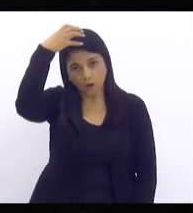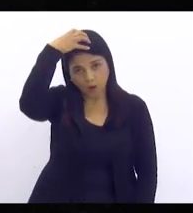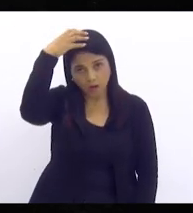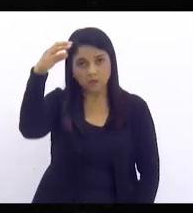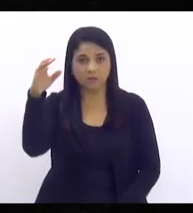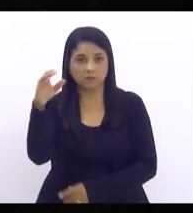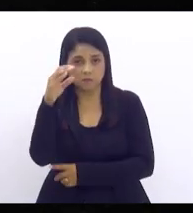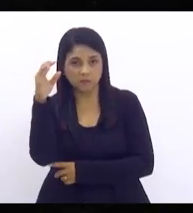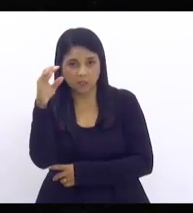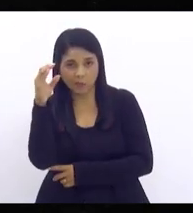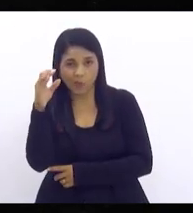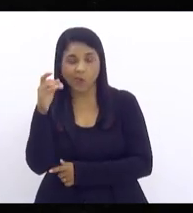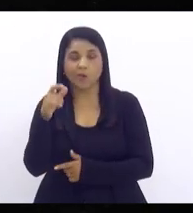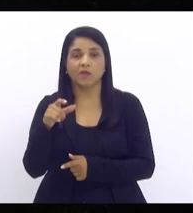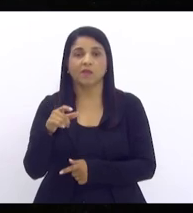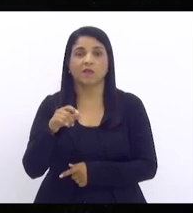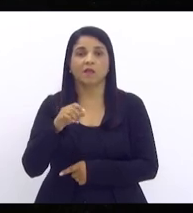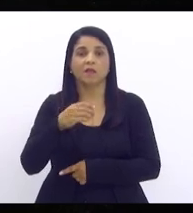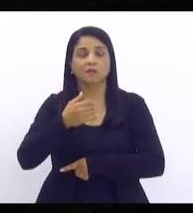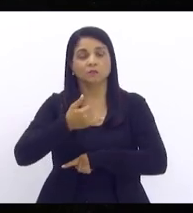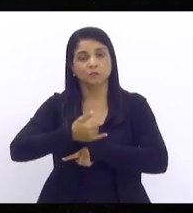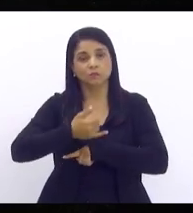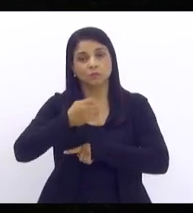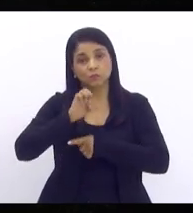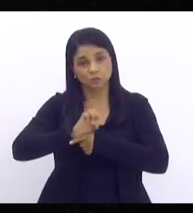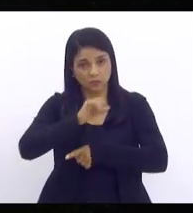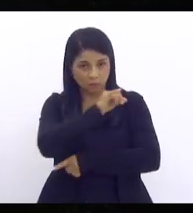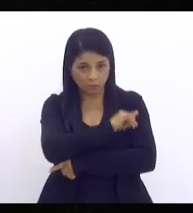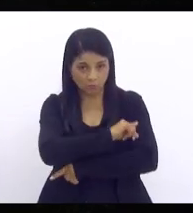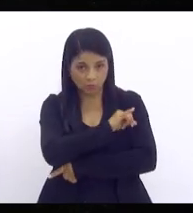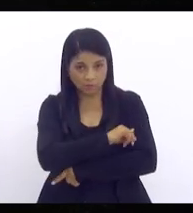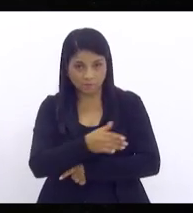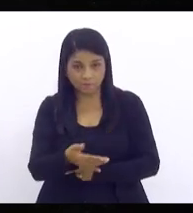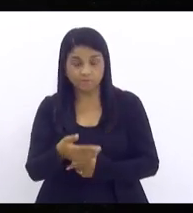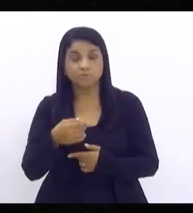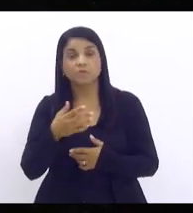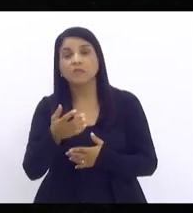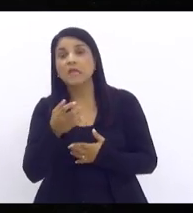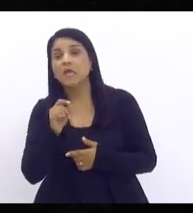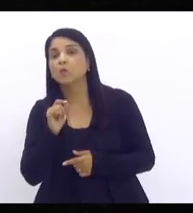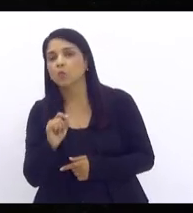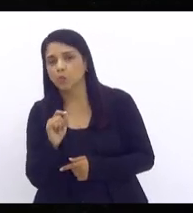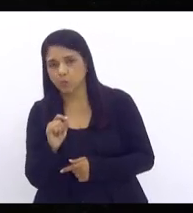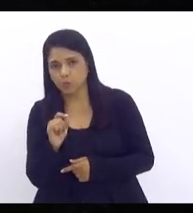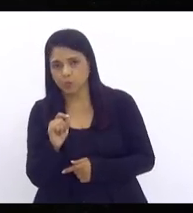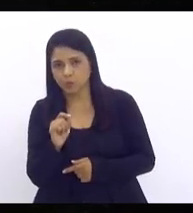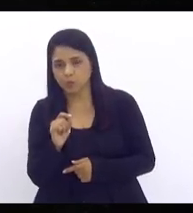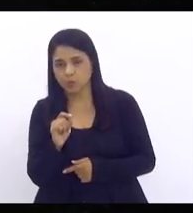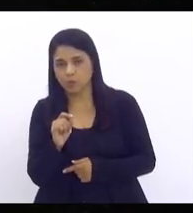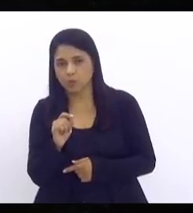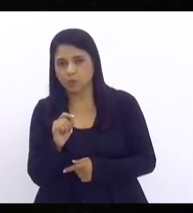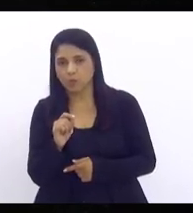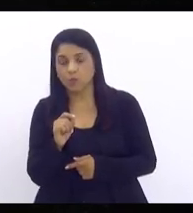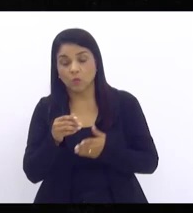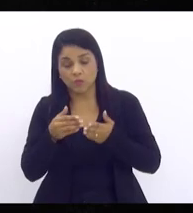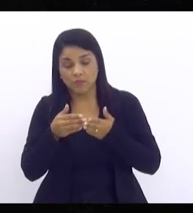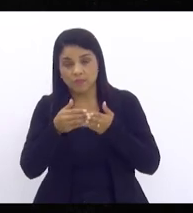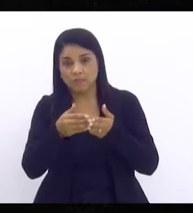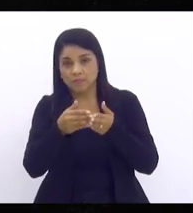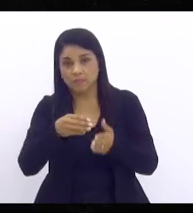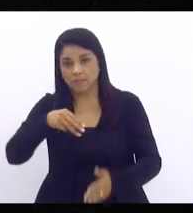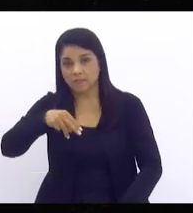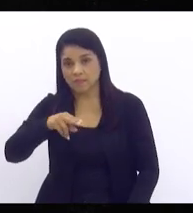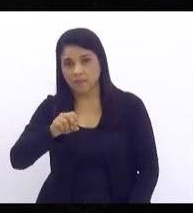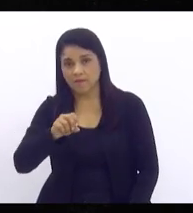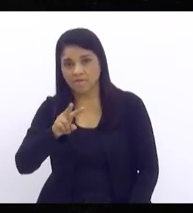Niterói e do Rio de Janeiro. E o que eles querem? Eles querem pegar esses navios e